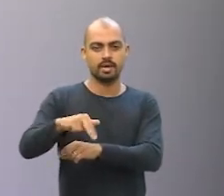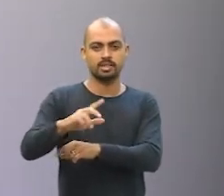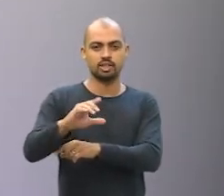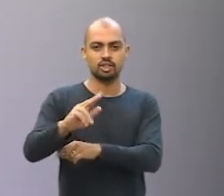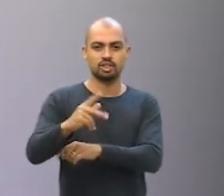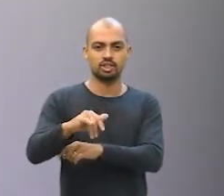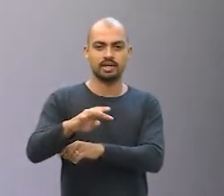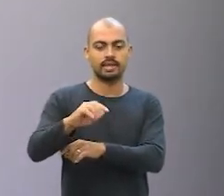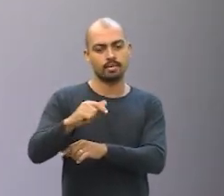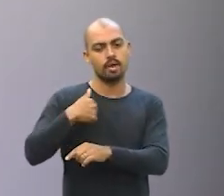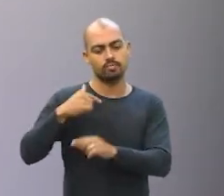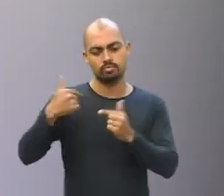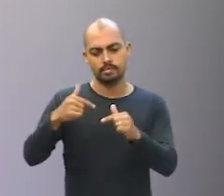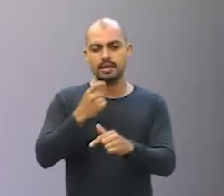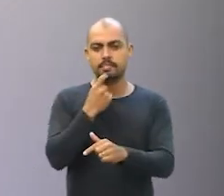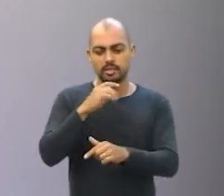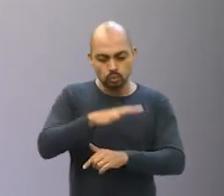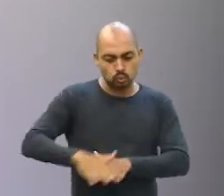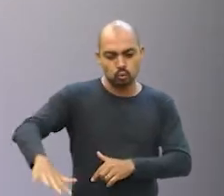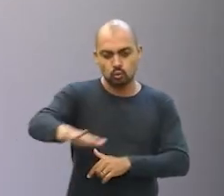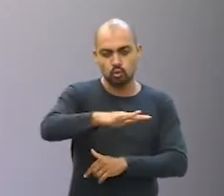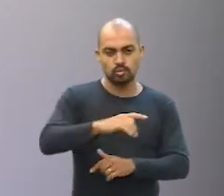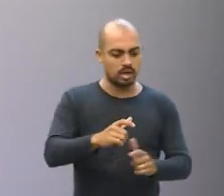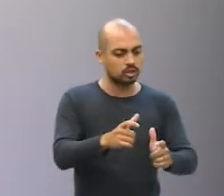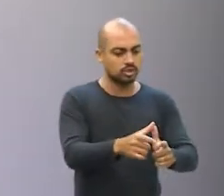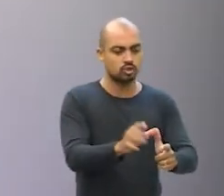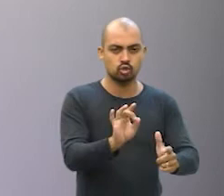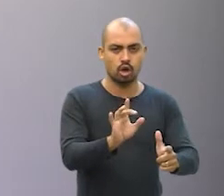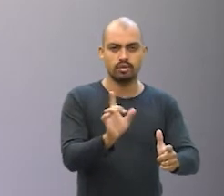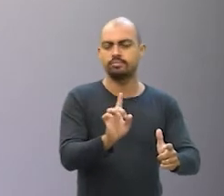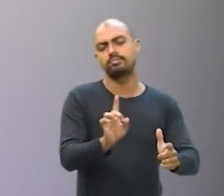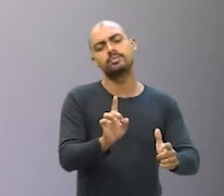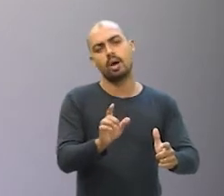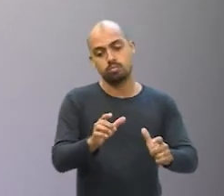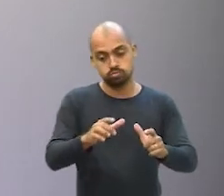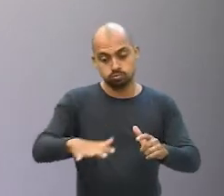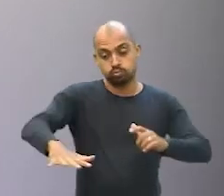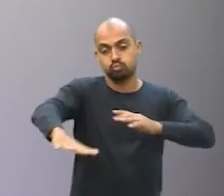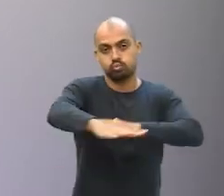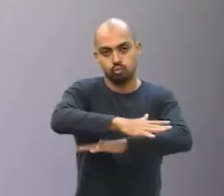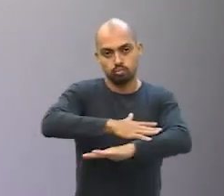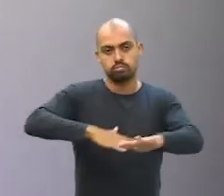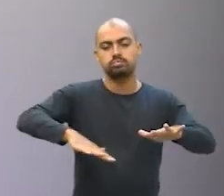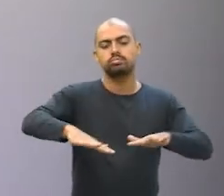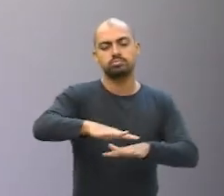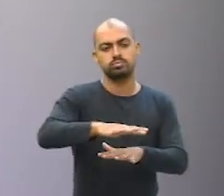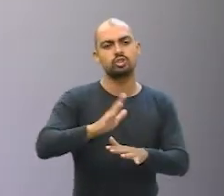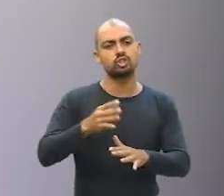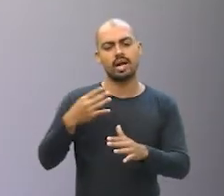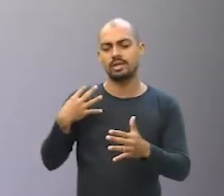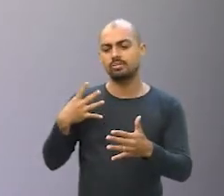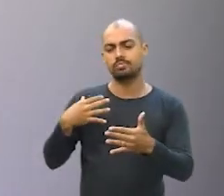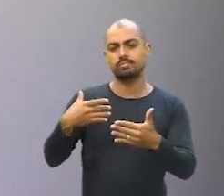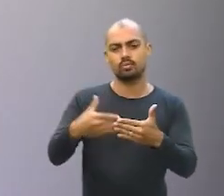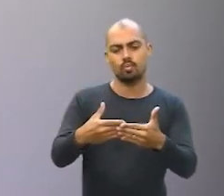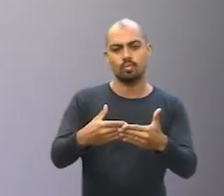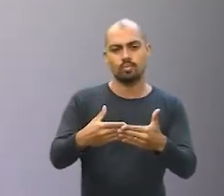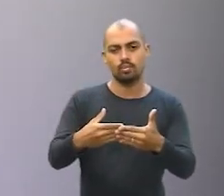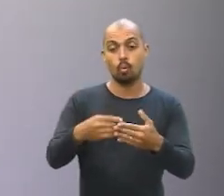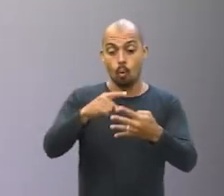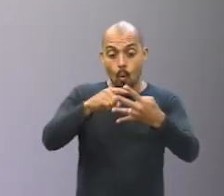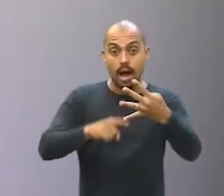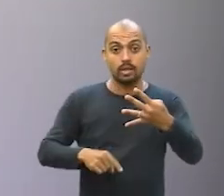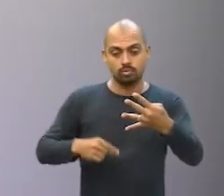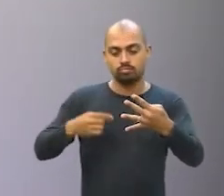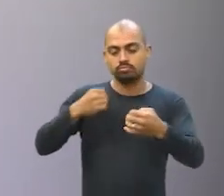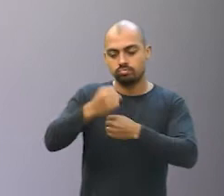mas quero trabalhar por Campinas inteiro, não só pela Vila Padre Anchieta, como temos feito ao longo do meu